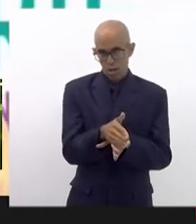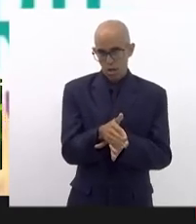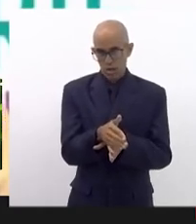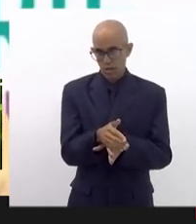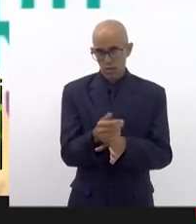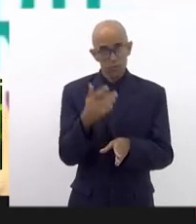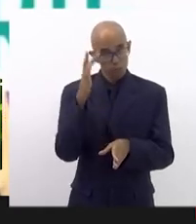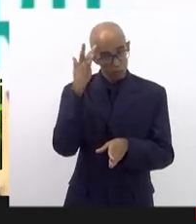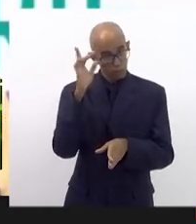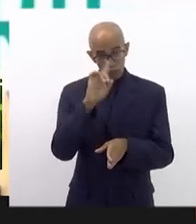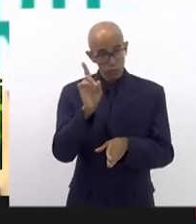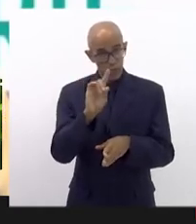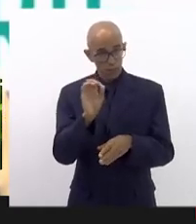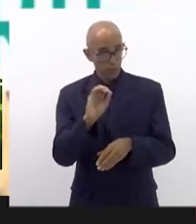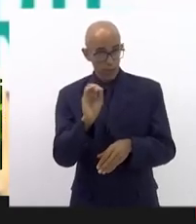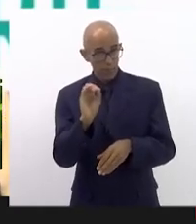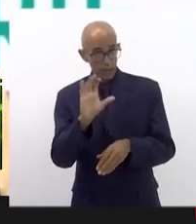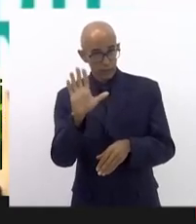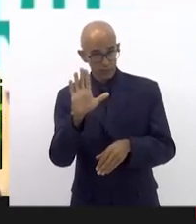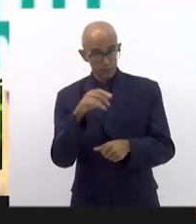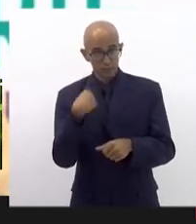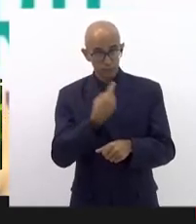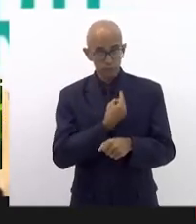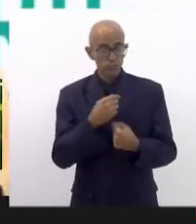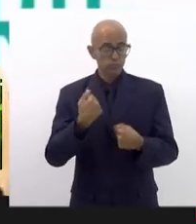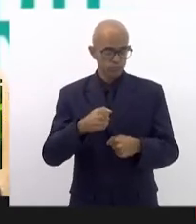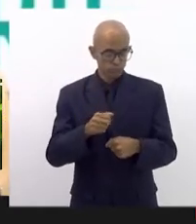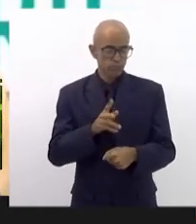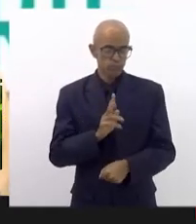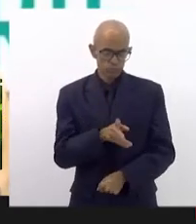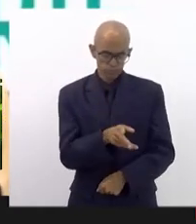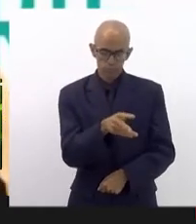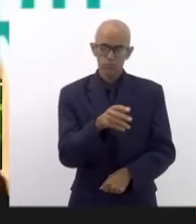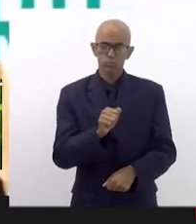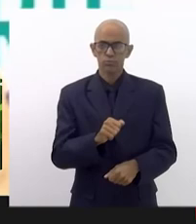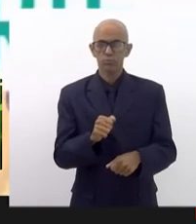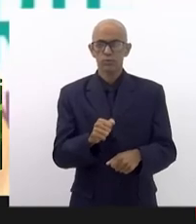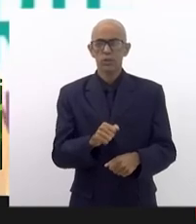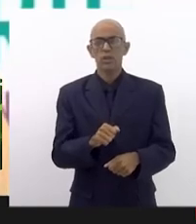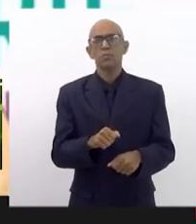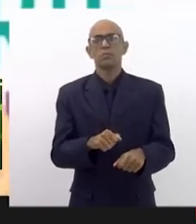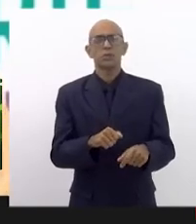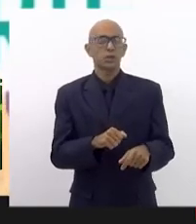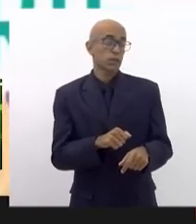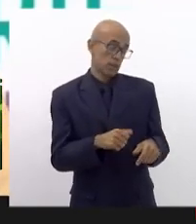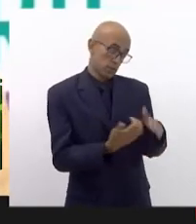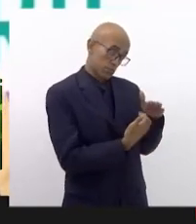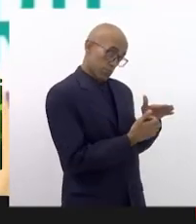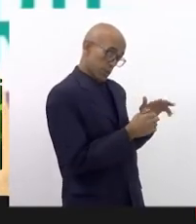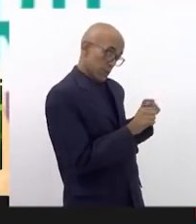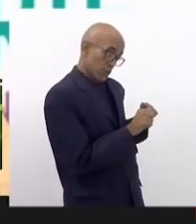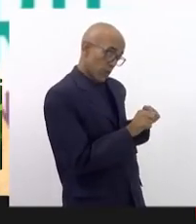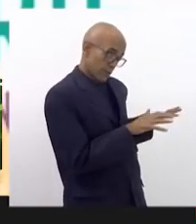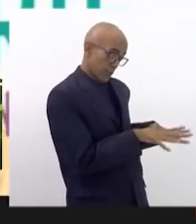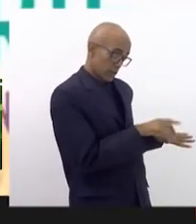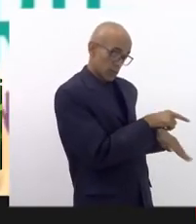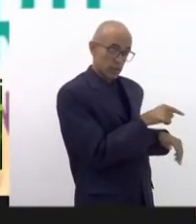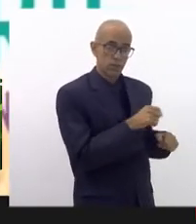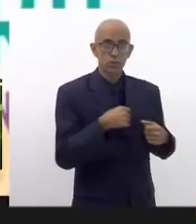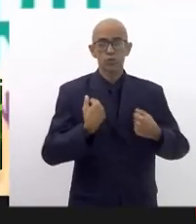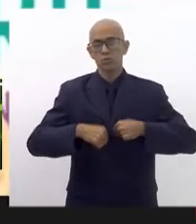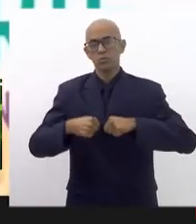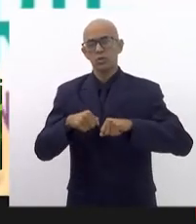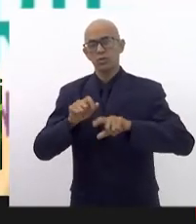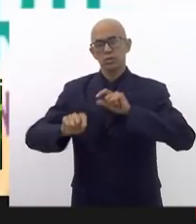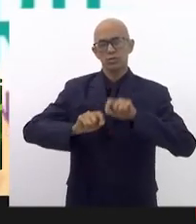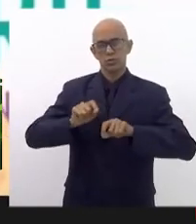e tal, a gente precisa estar permanentemente, e as empresas fazem isso, não é? Estar atualizando as estratégias